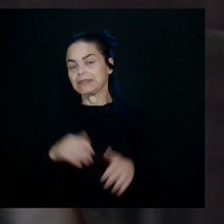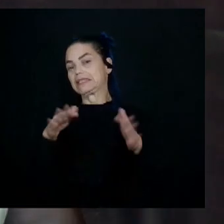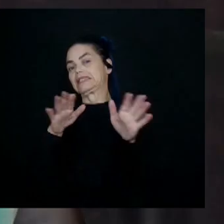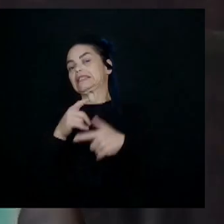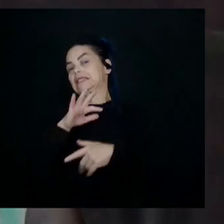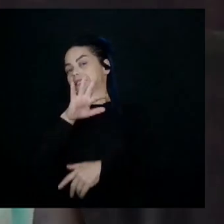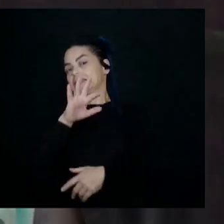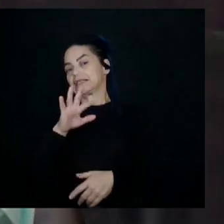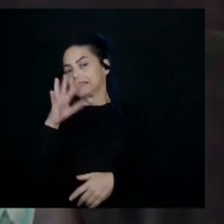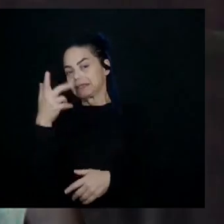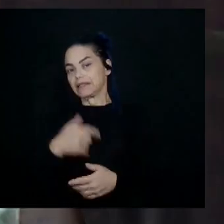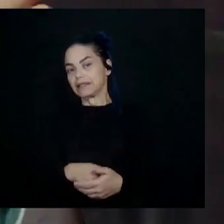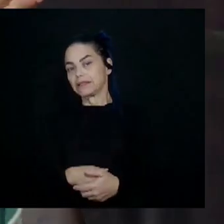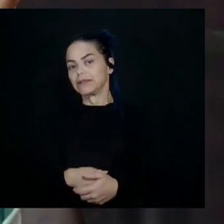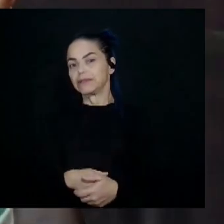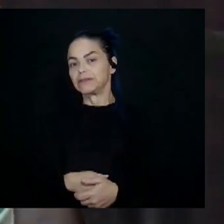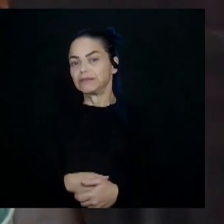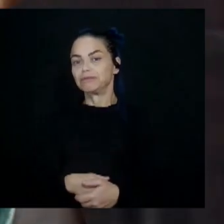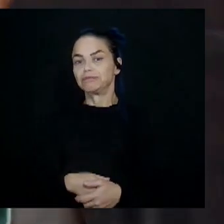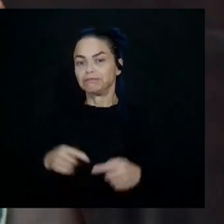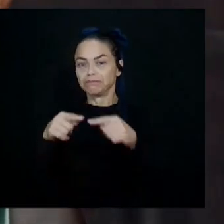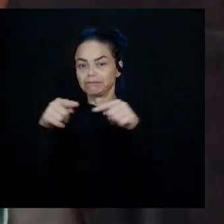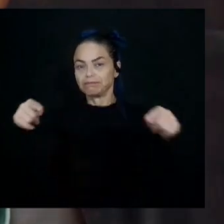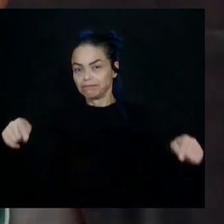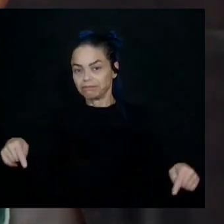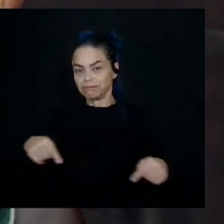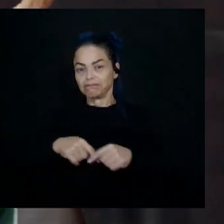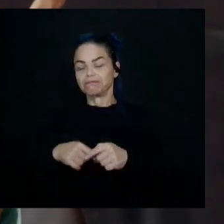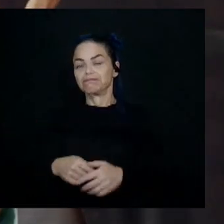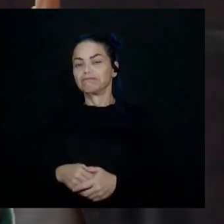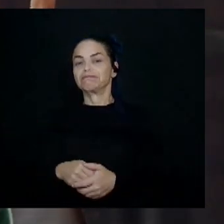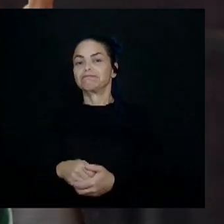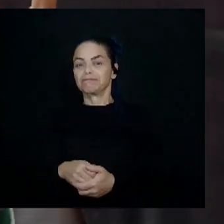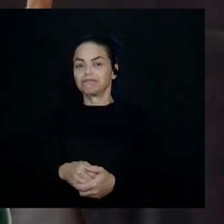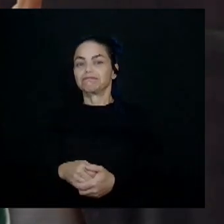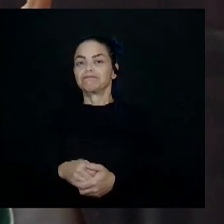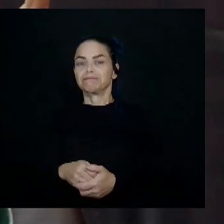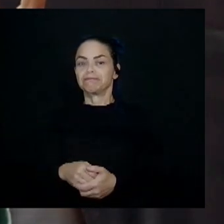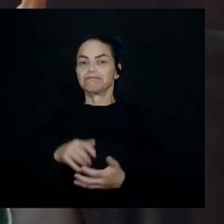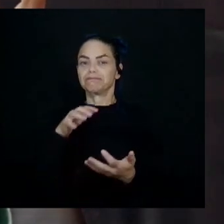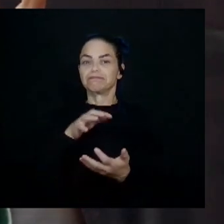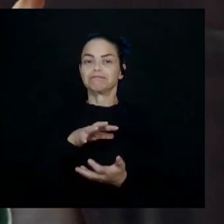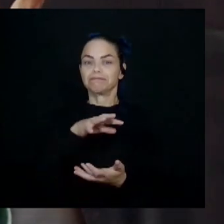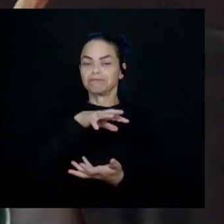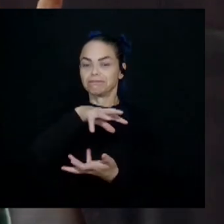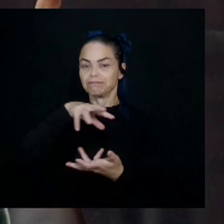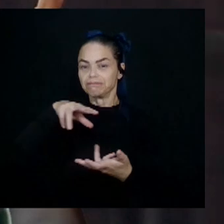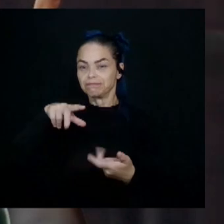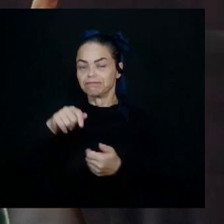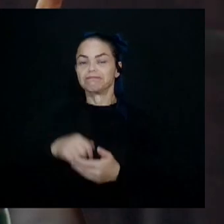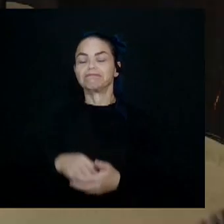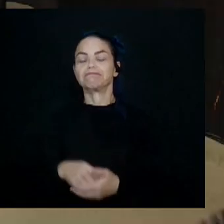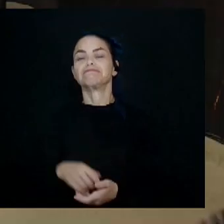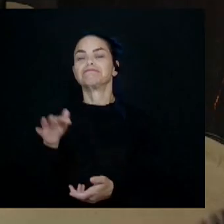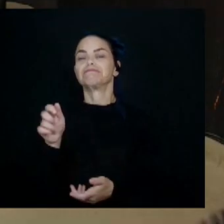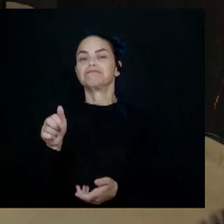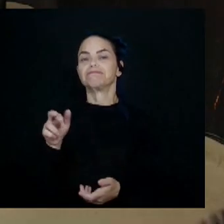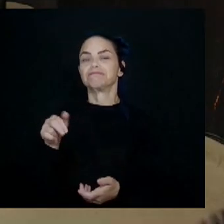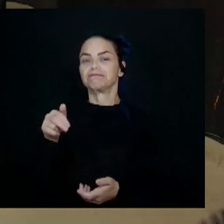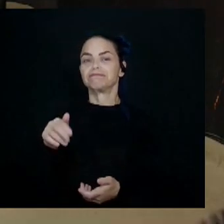Porque, olha, a sala hoje é um universo. Imagina. Quando a gente estava na escola, Fernanda, não era esse